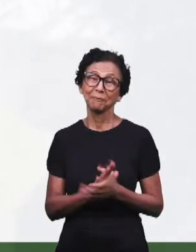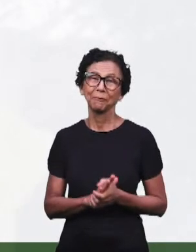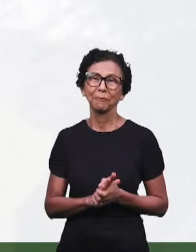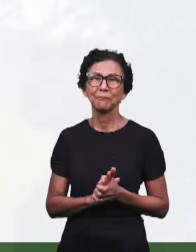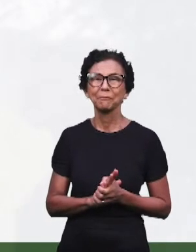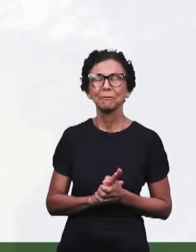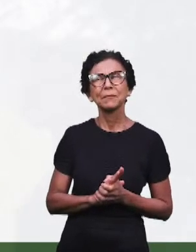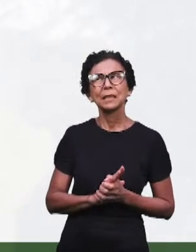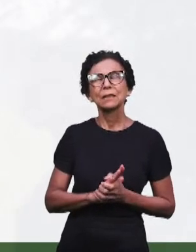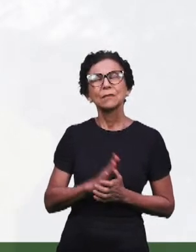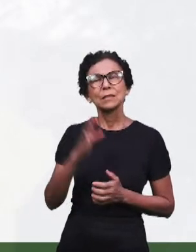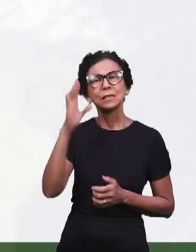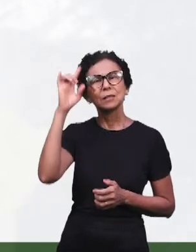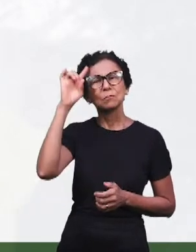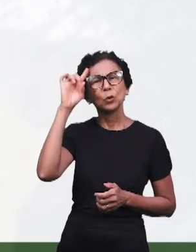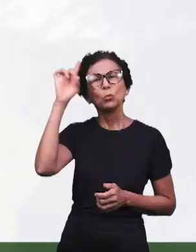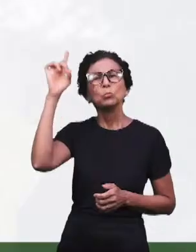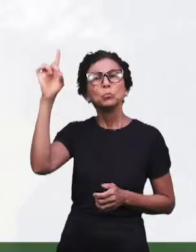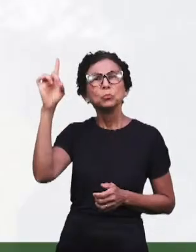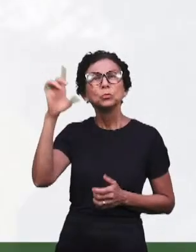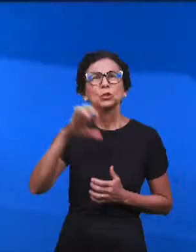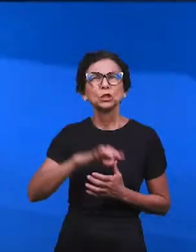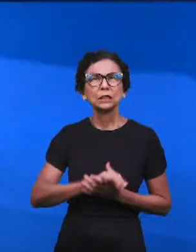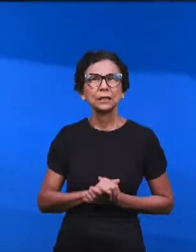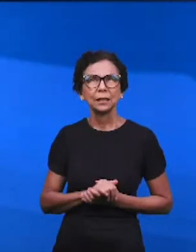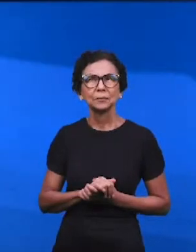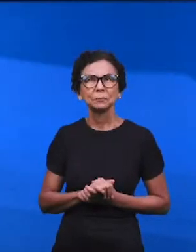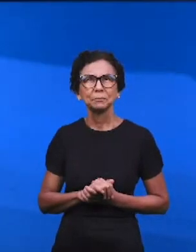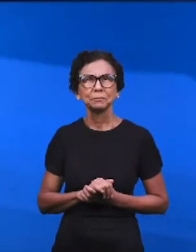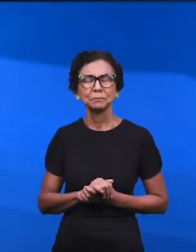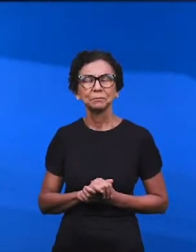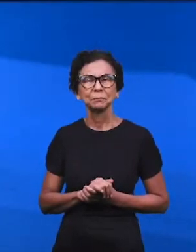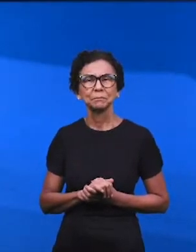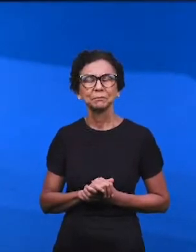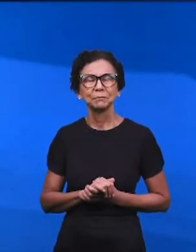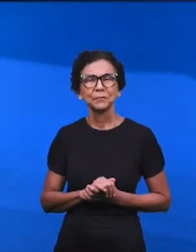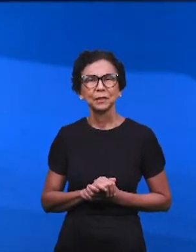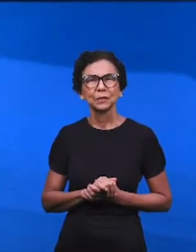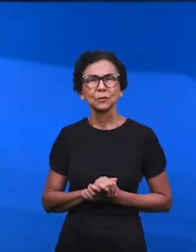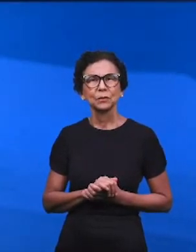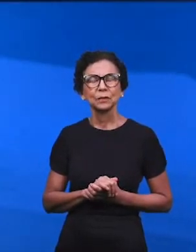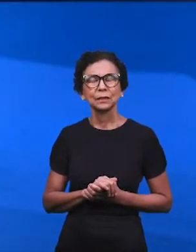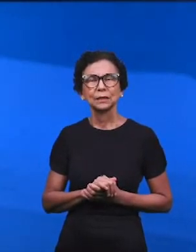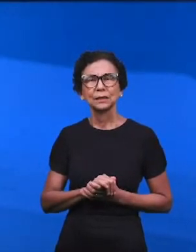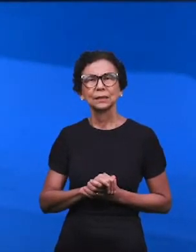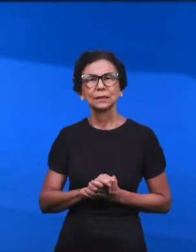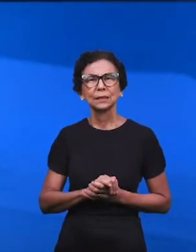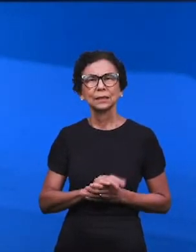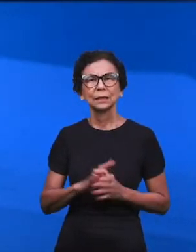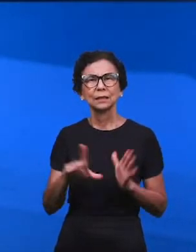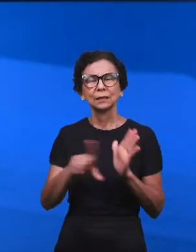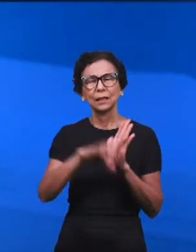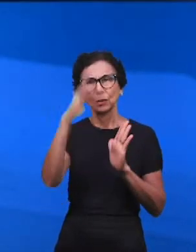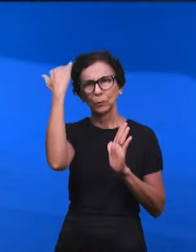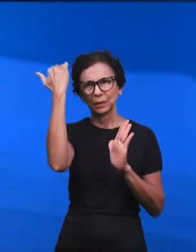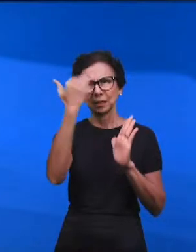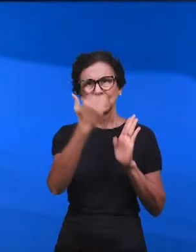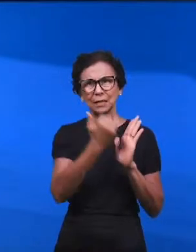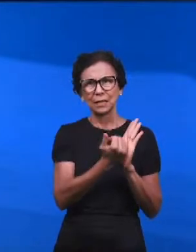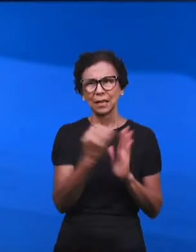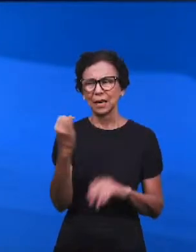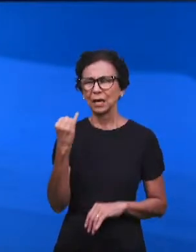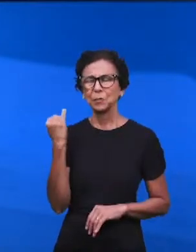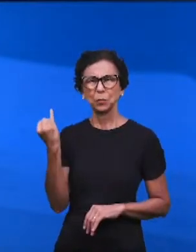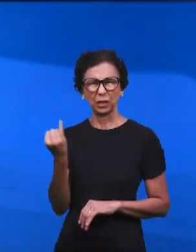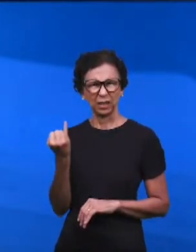essa resposta vai ser lá do Rio Grande do Norte. O nosso irmão Reginaldo Jorge, ele é diácono da nossa igreja em Monte Alegre,